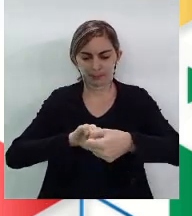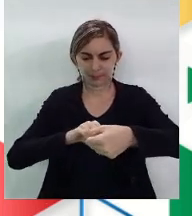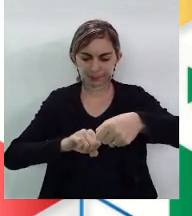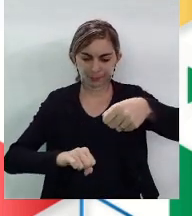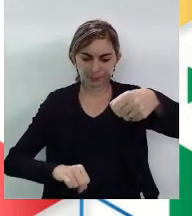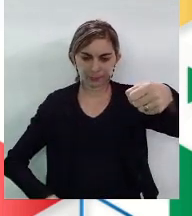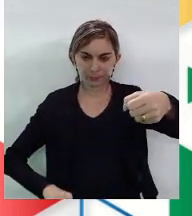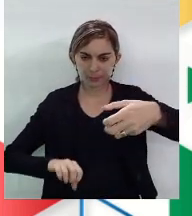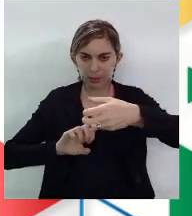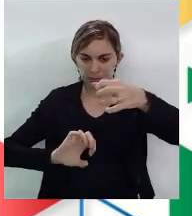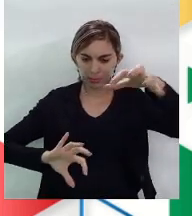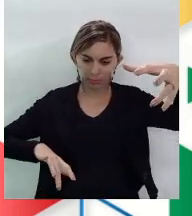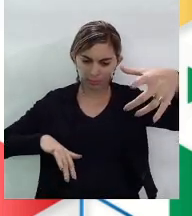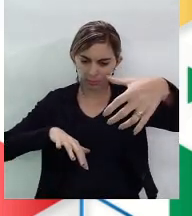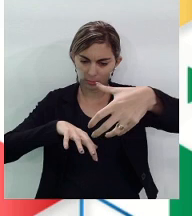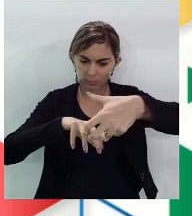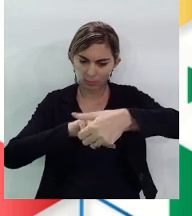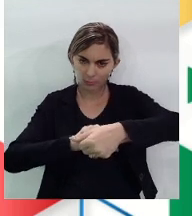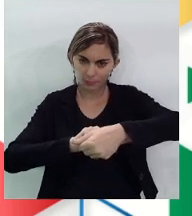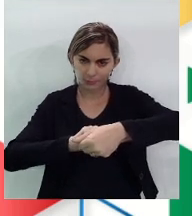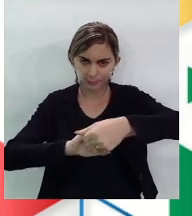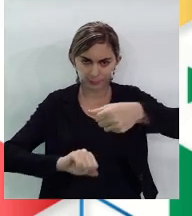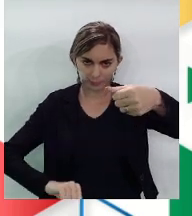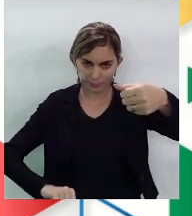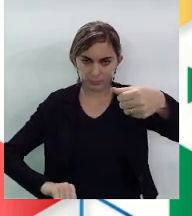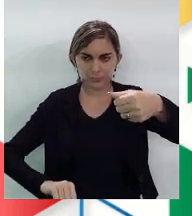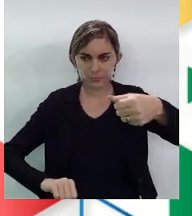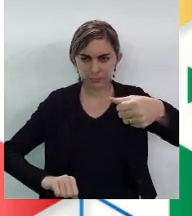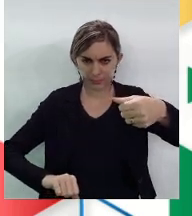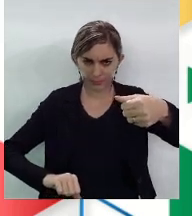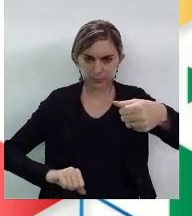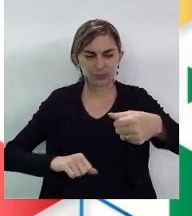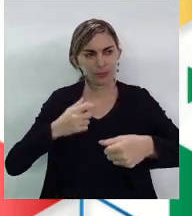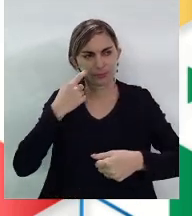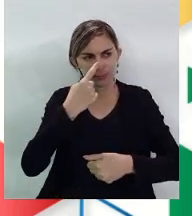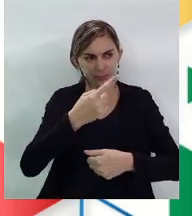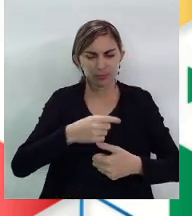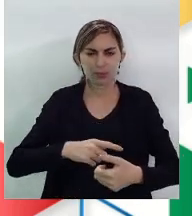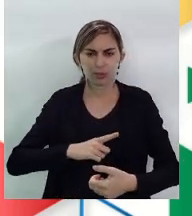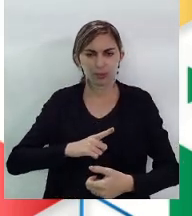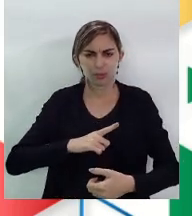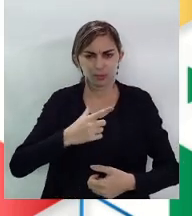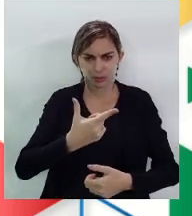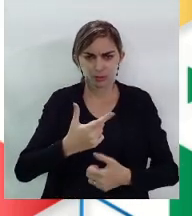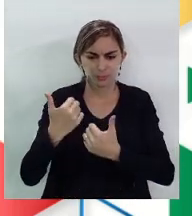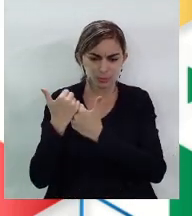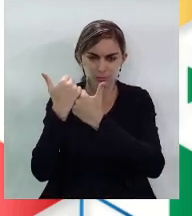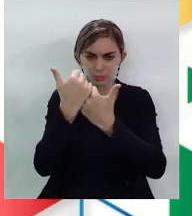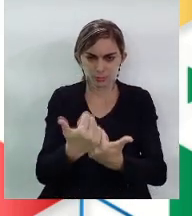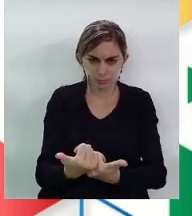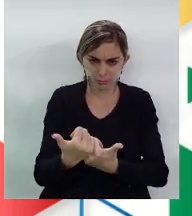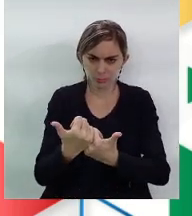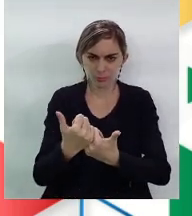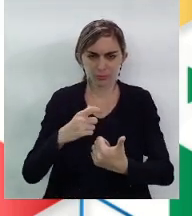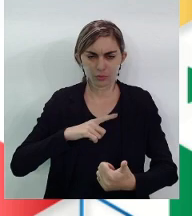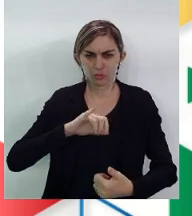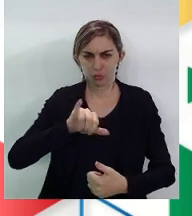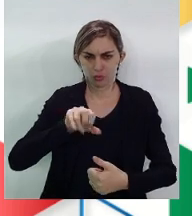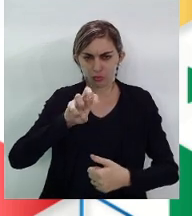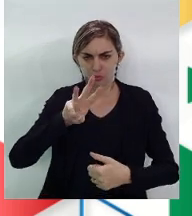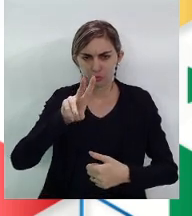em pergaminho. Vejam só os rolos da Torá. Então nós temos aí a representação de um